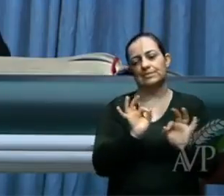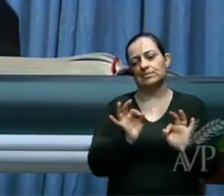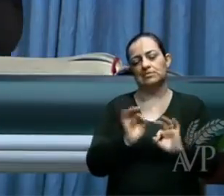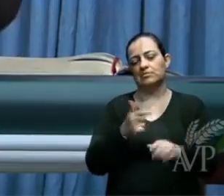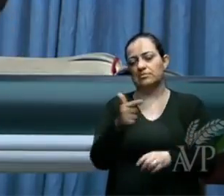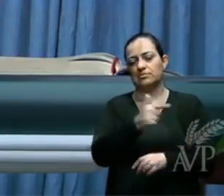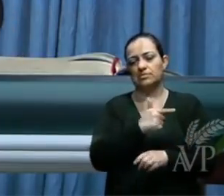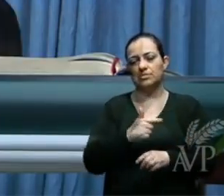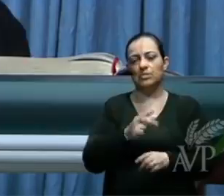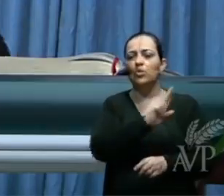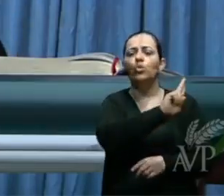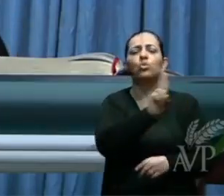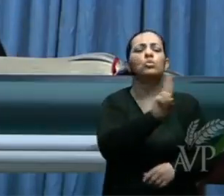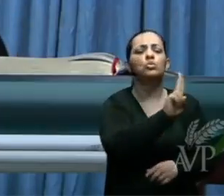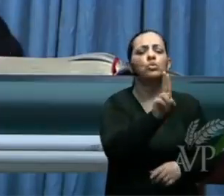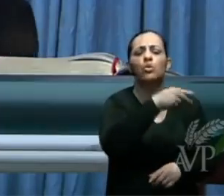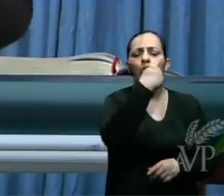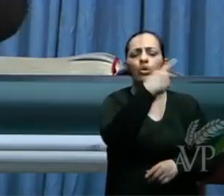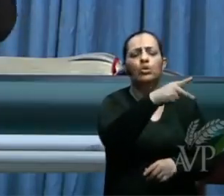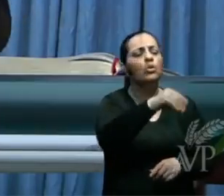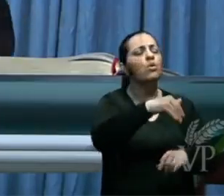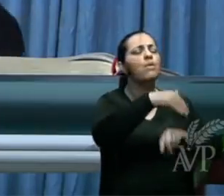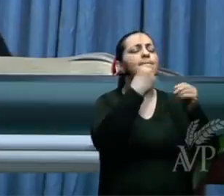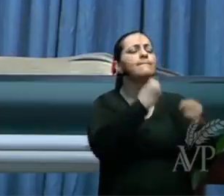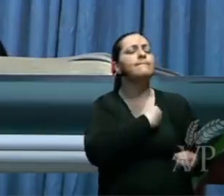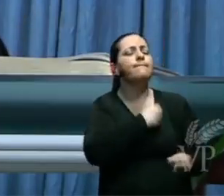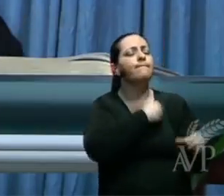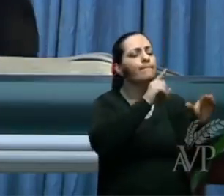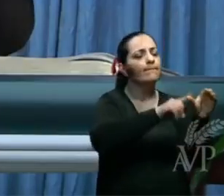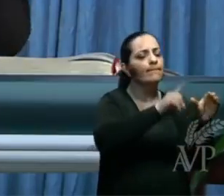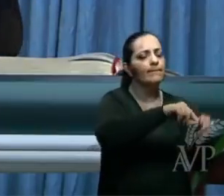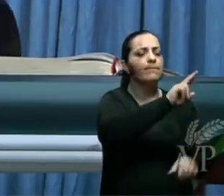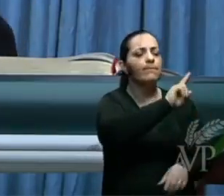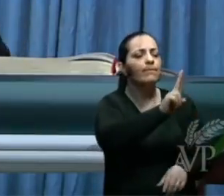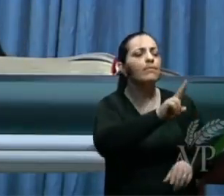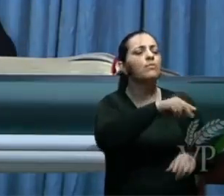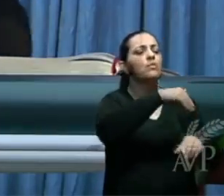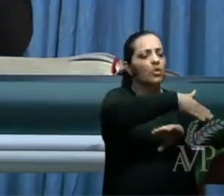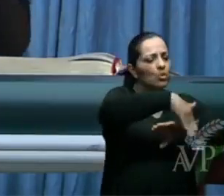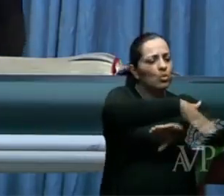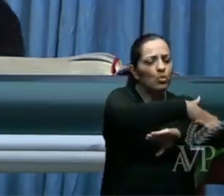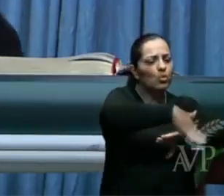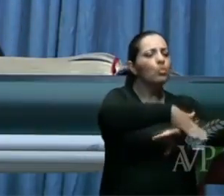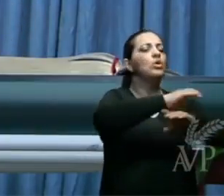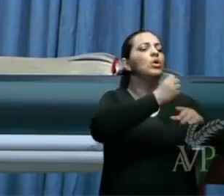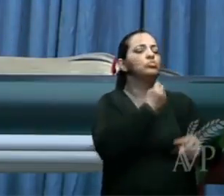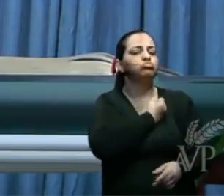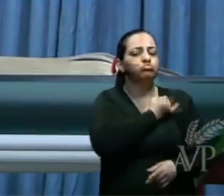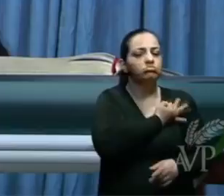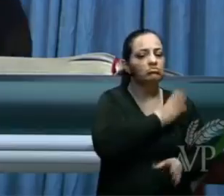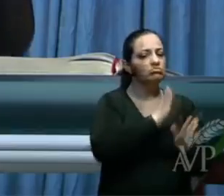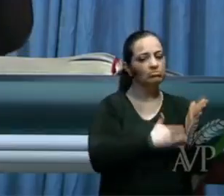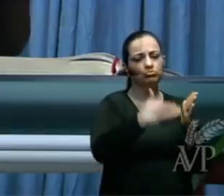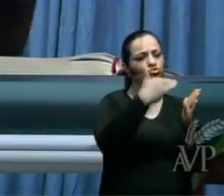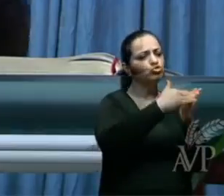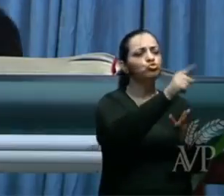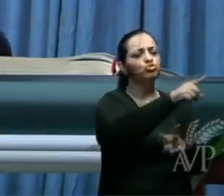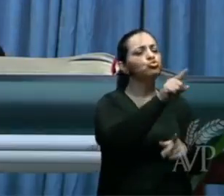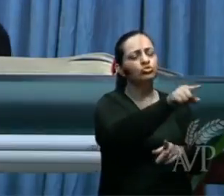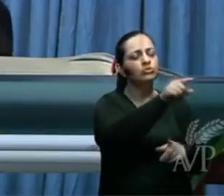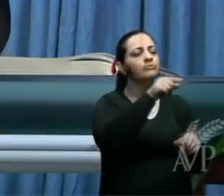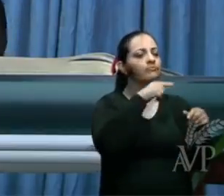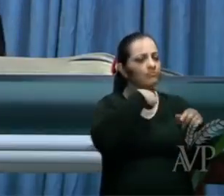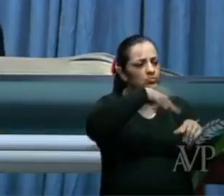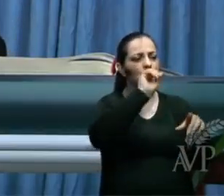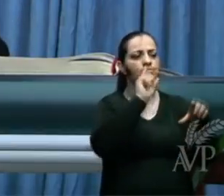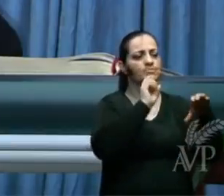seu nome é fulano você mora na cidade tal rua tal número tal você foi no